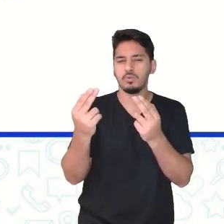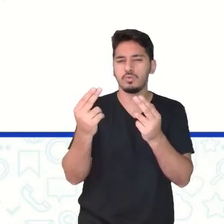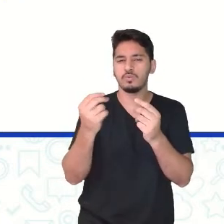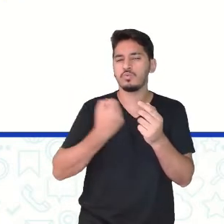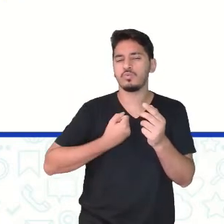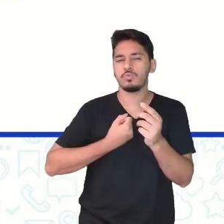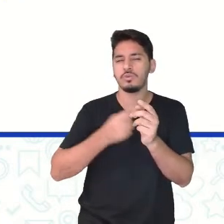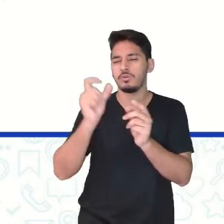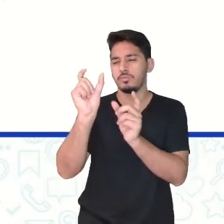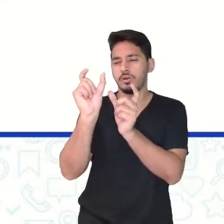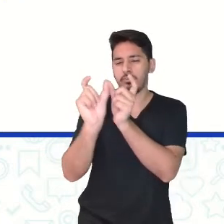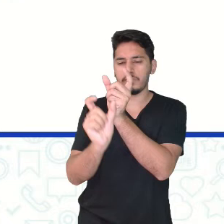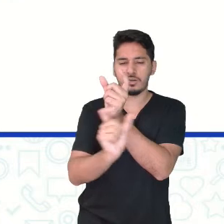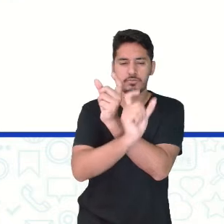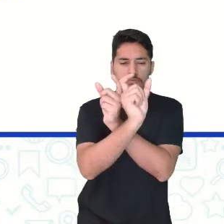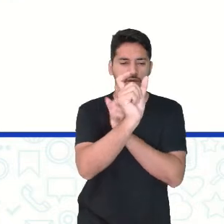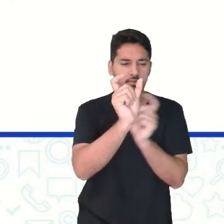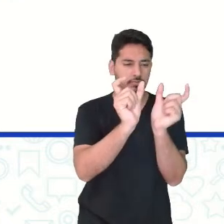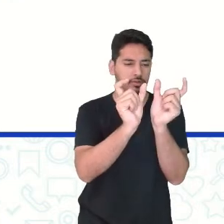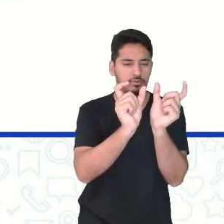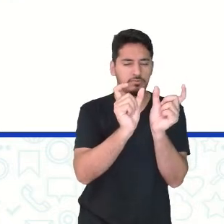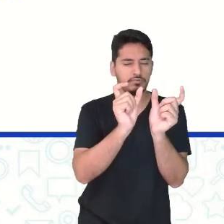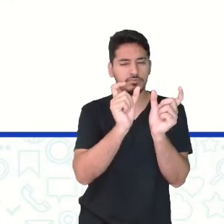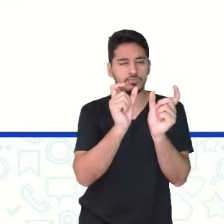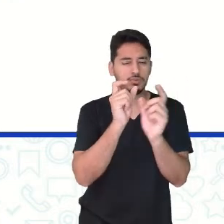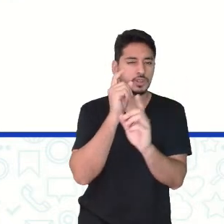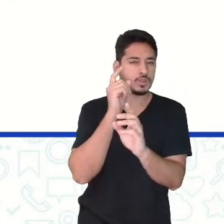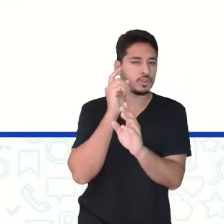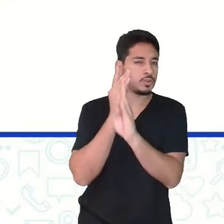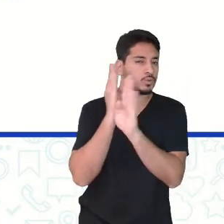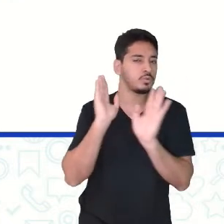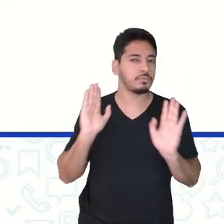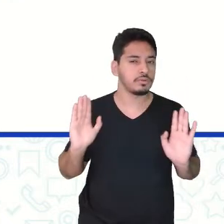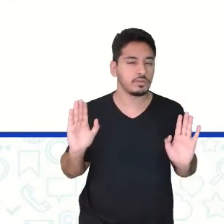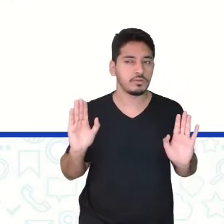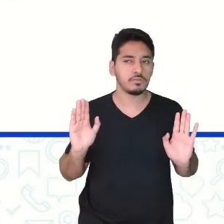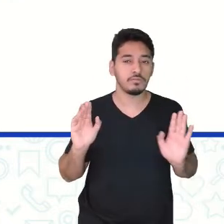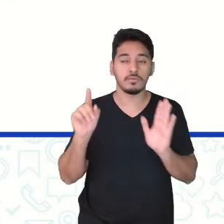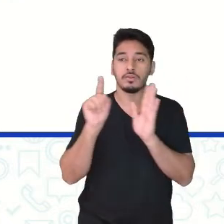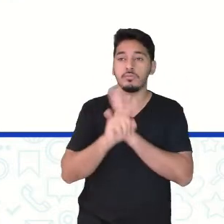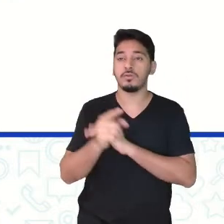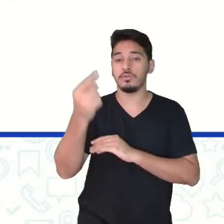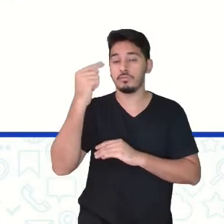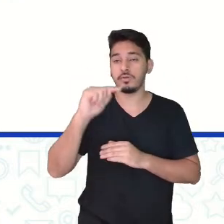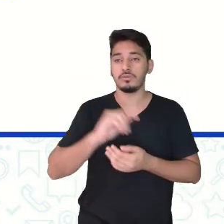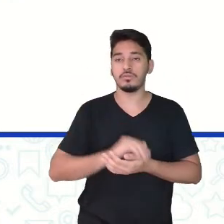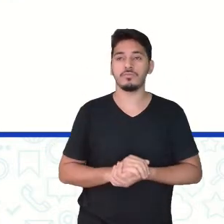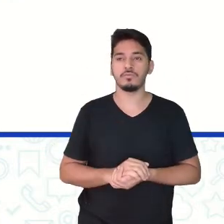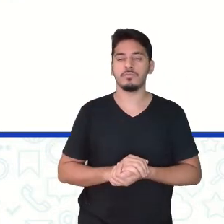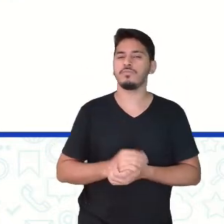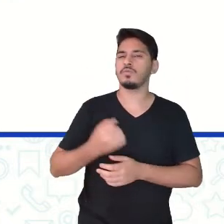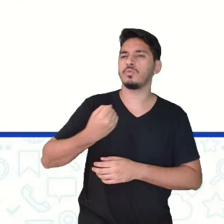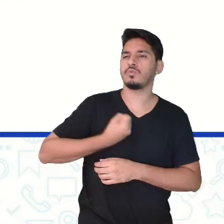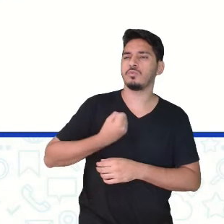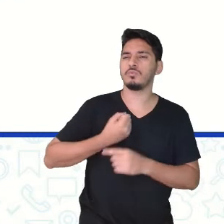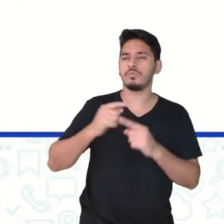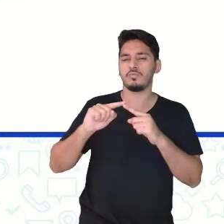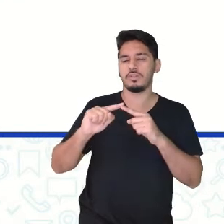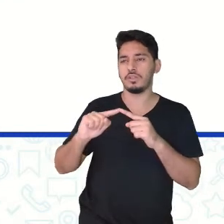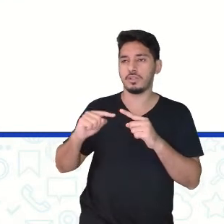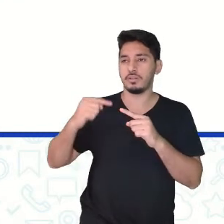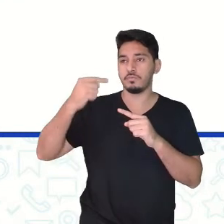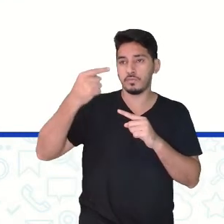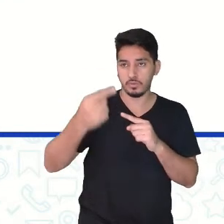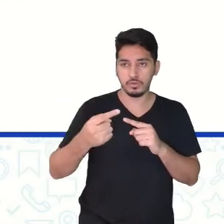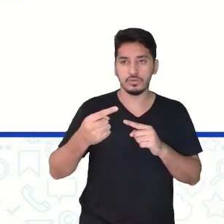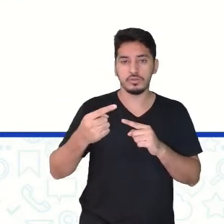posso imaginar para encontrar algo nessa sequência? Aí a pergunta é assim embaixo. O número que vem